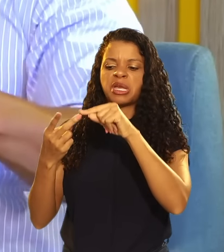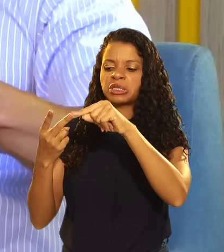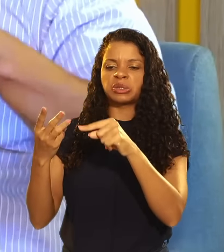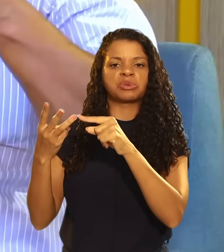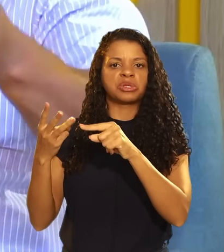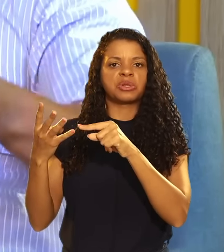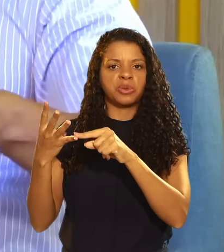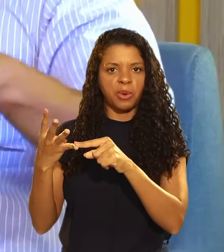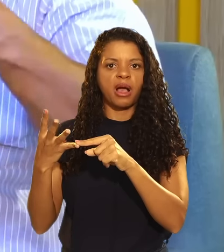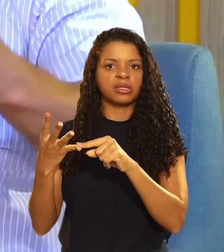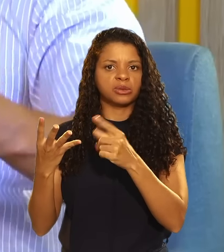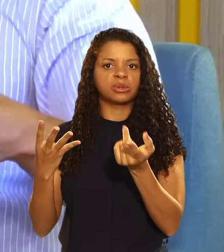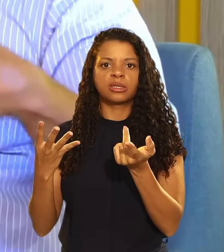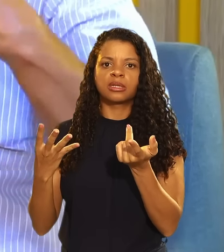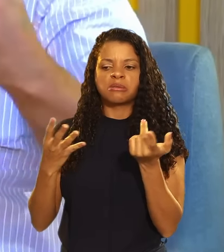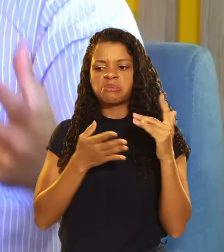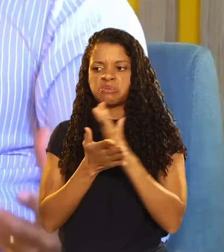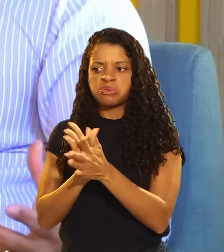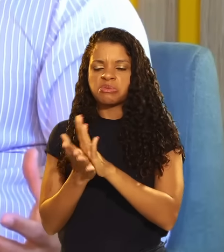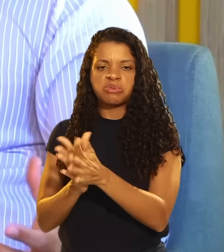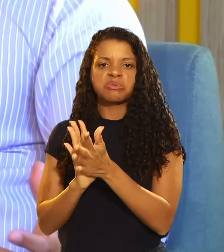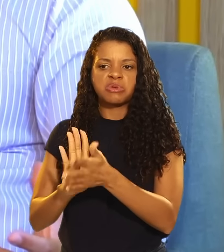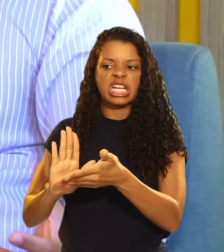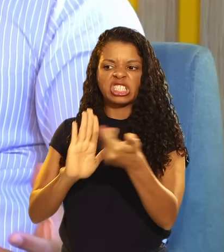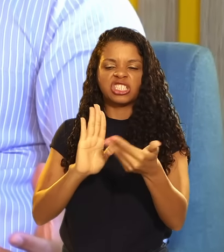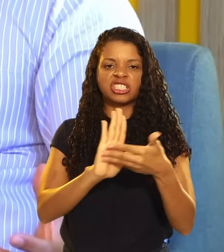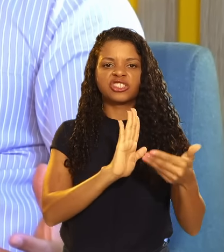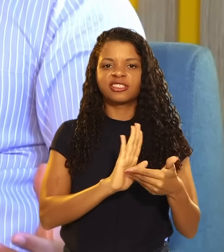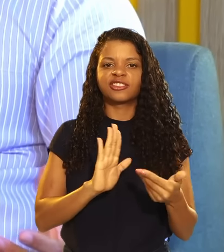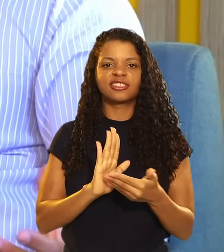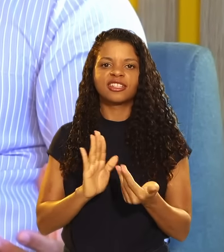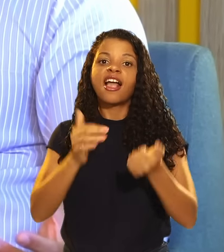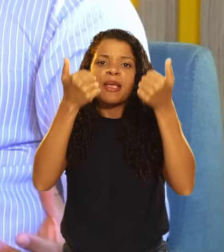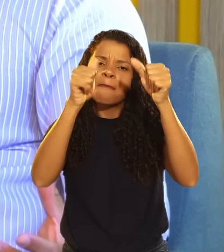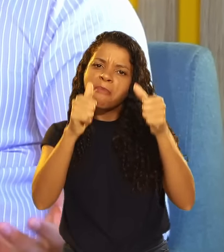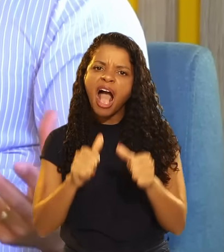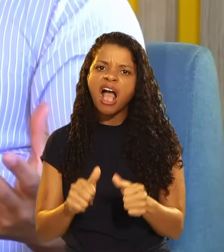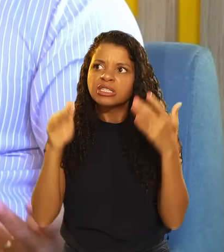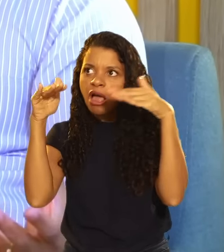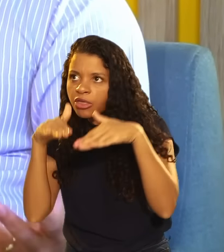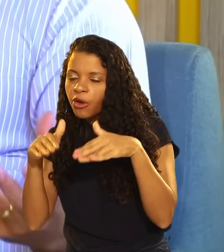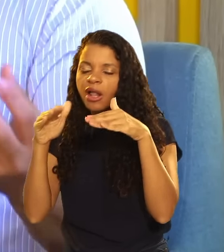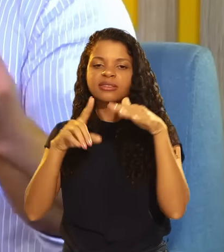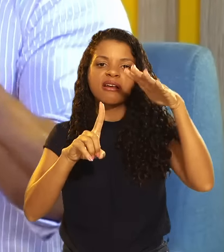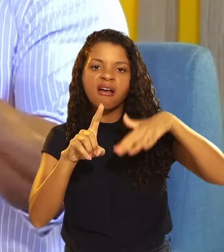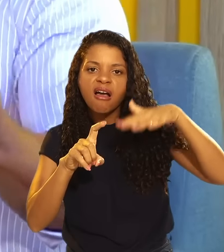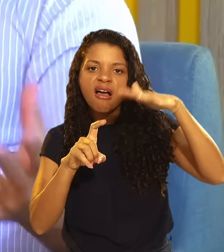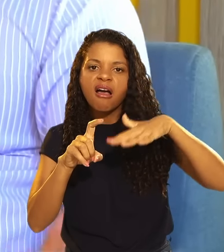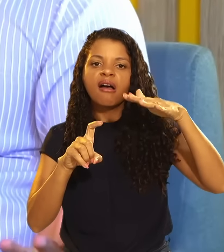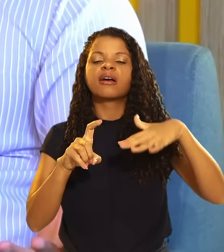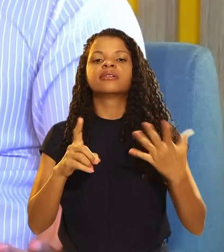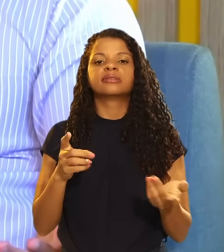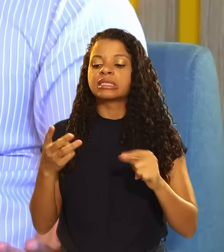percebemos também que muitos a fazem para adorar, e isso também é contrário à vontade de Deus. O terceiro mandamento também, não tomará o